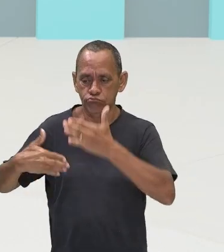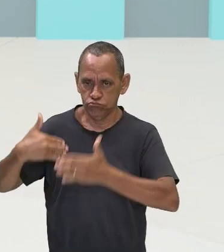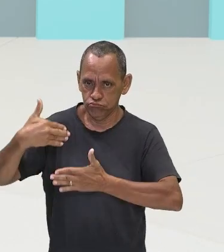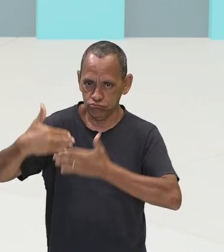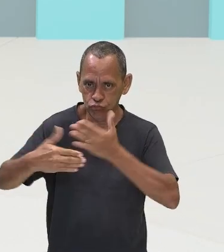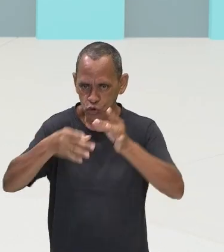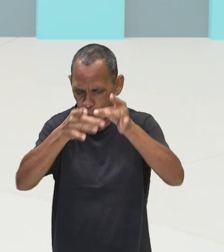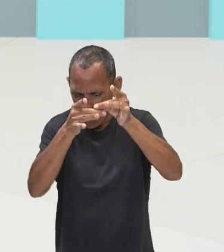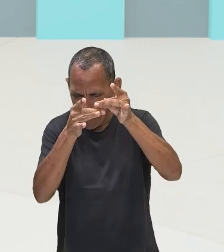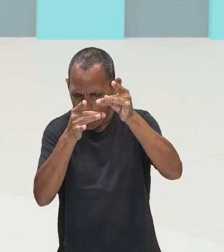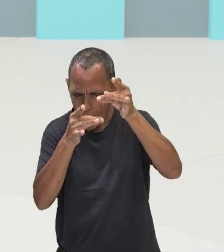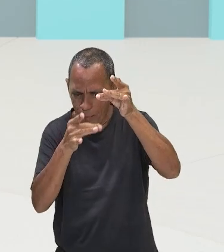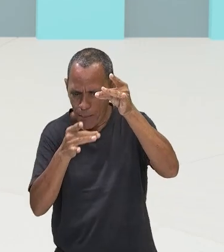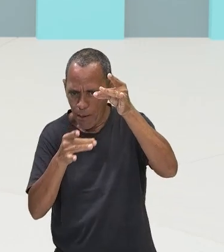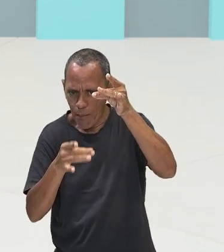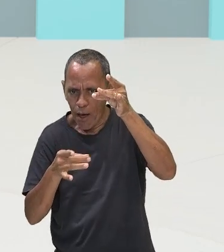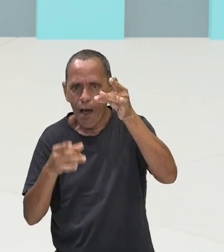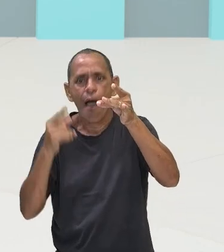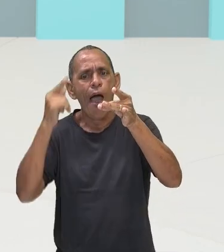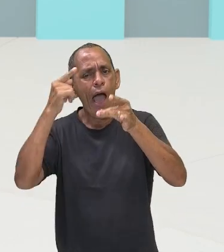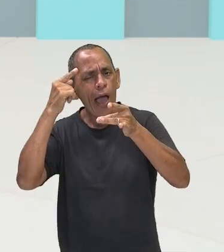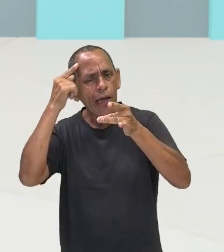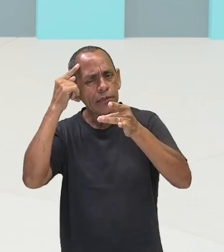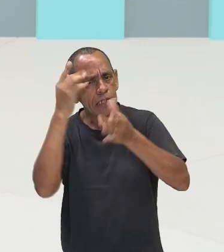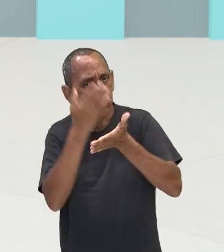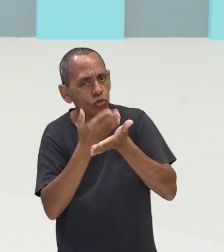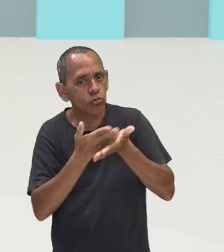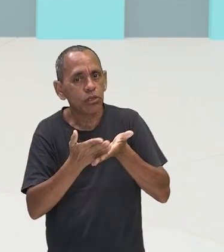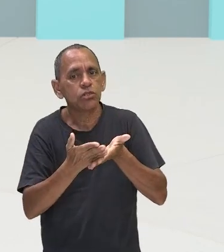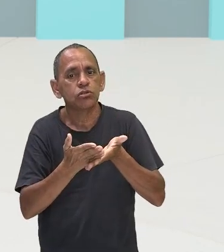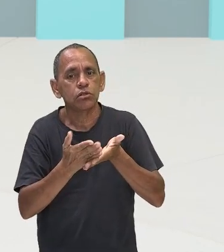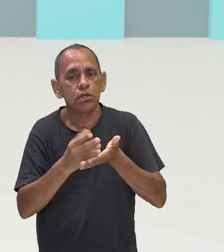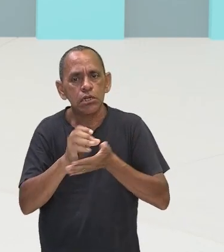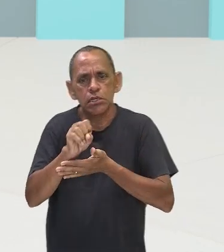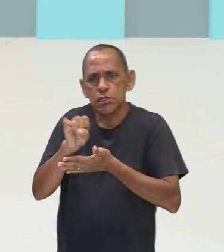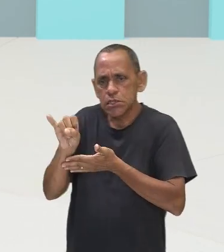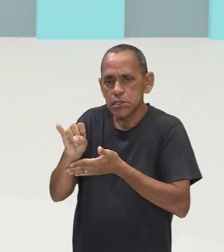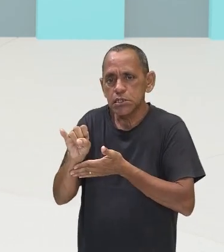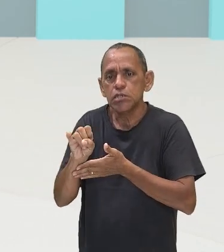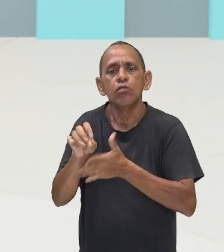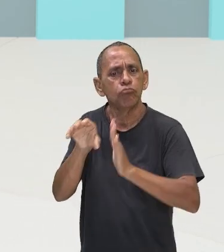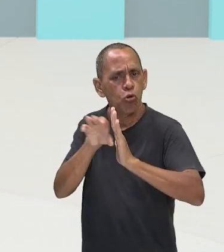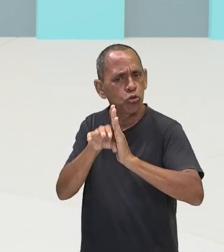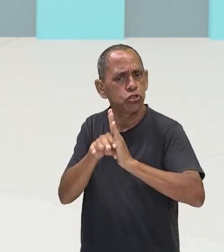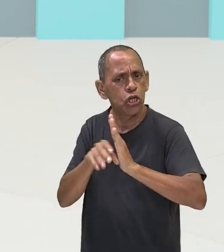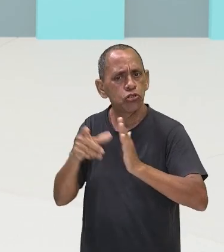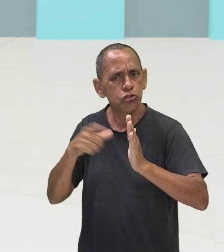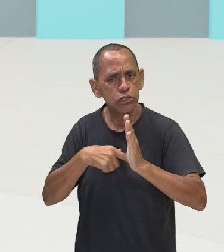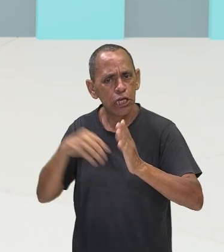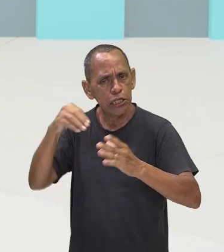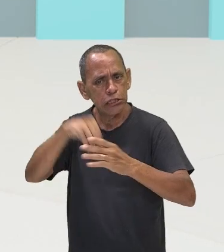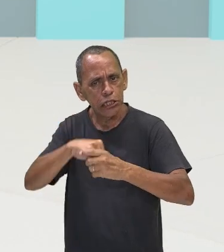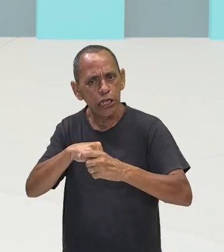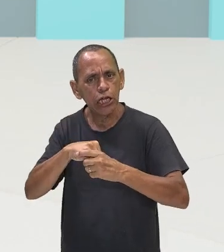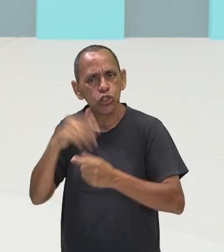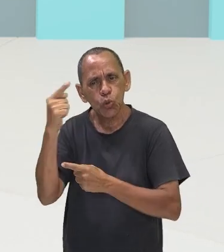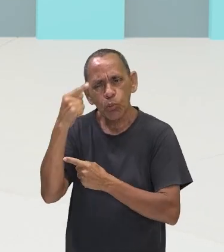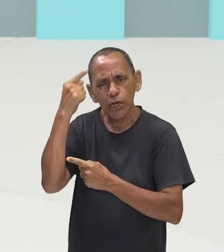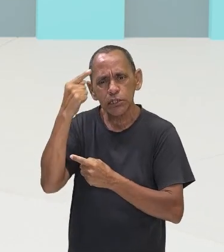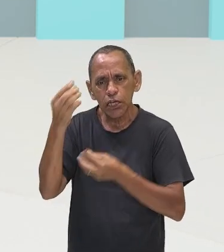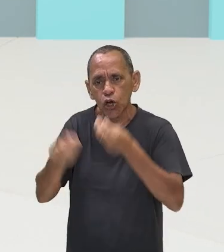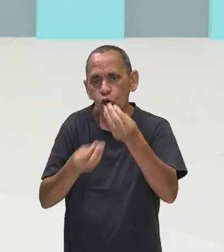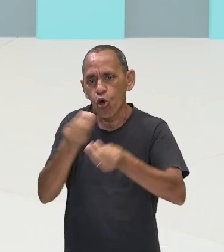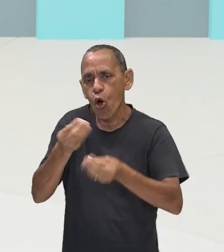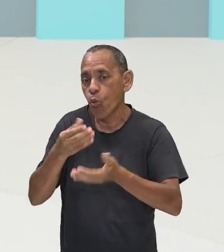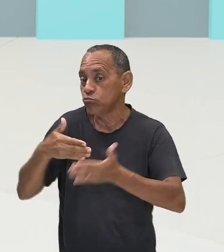ideia central. Se eu afirmei uma ideia, se eu conceituei uma ideia, então como é que eu vou fazer para desenvolver isso,